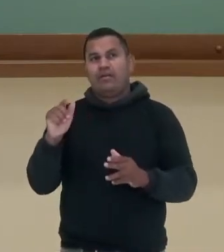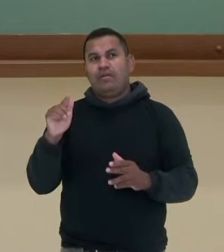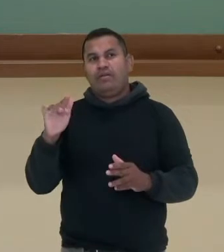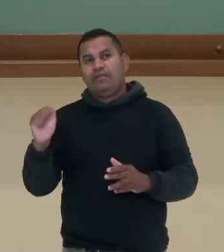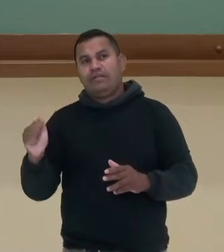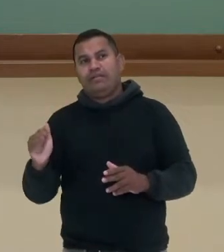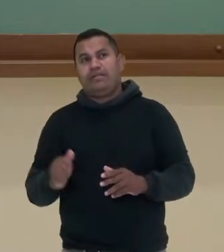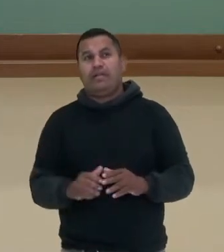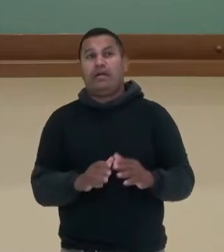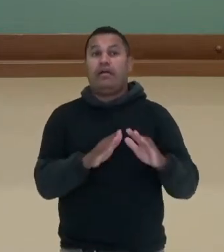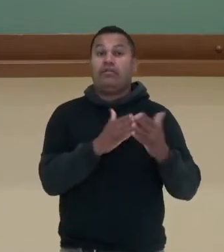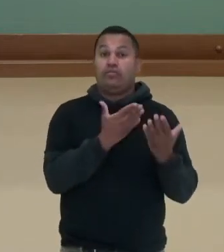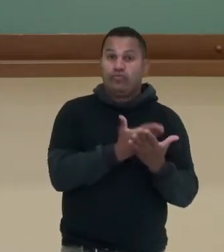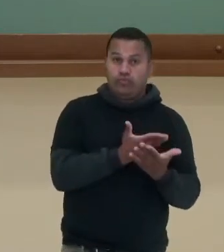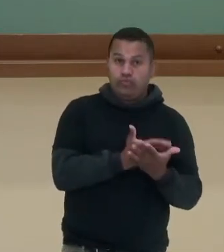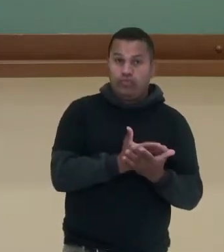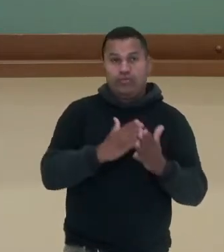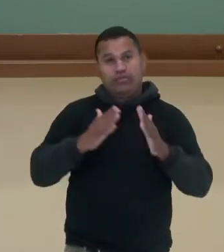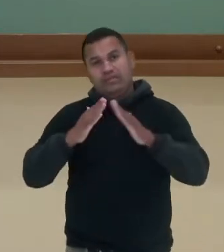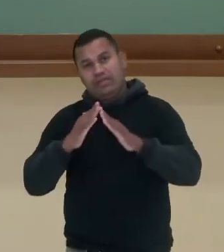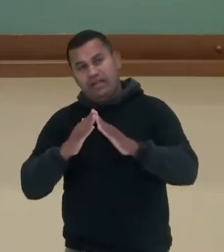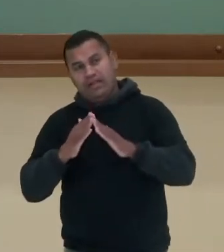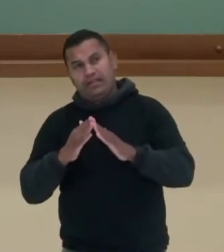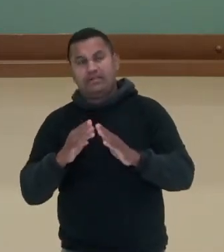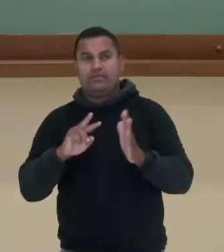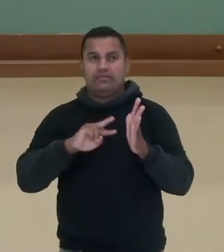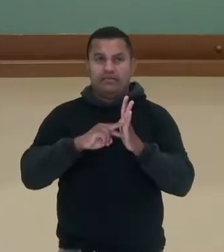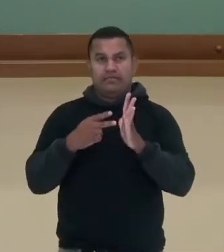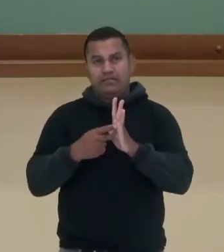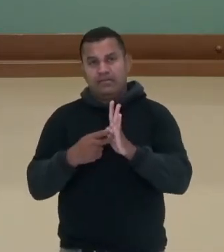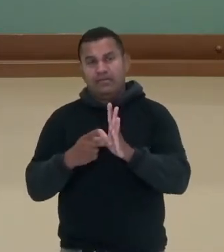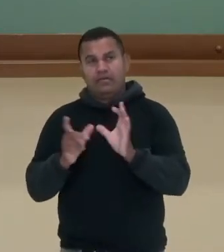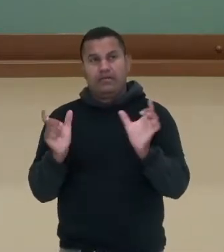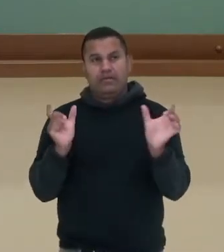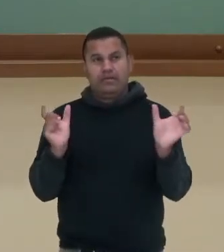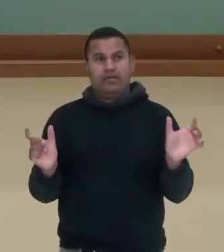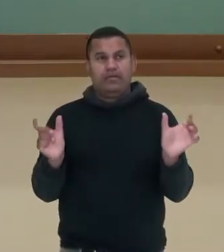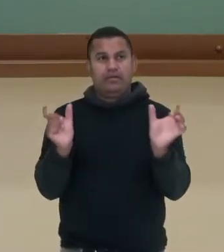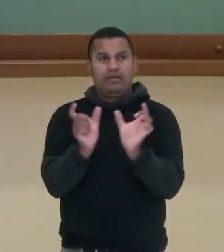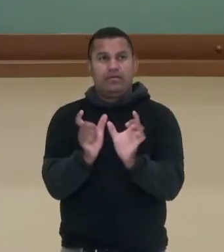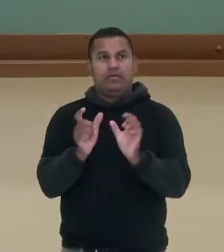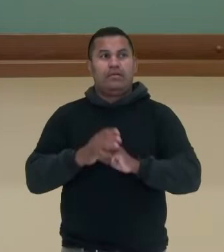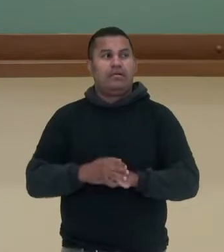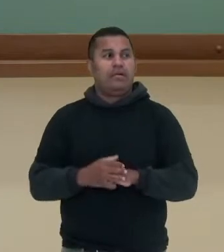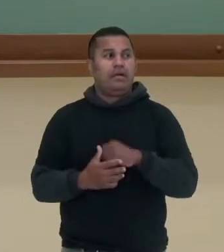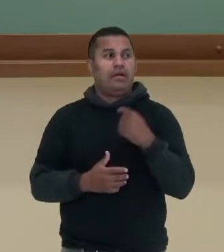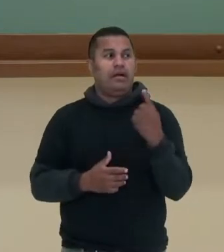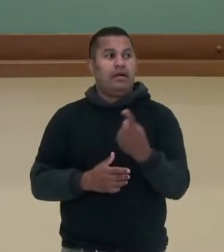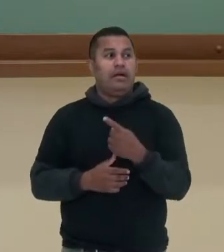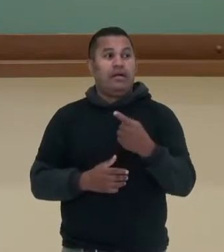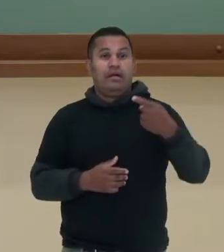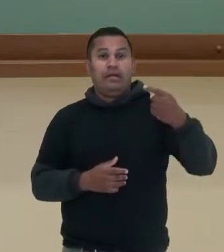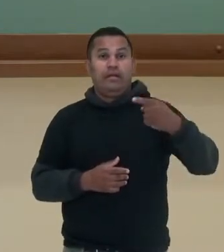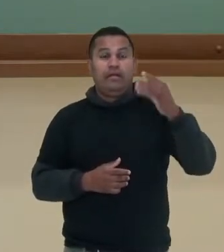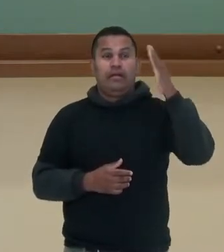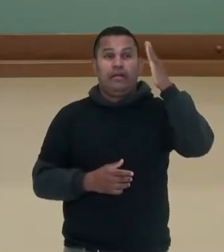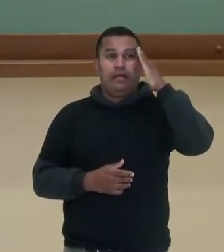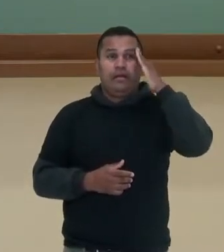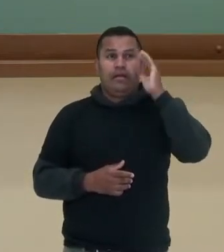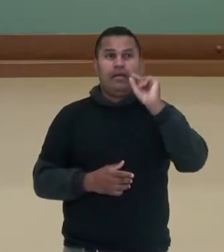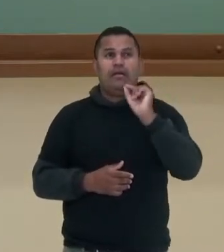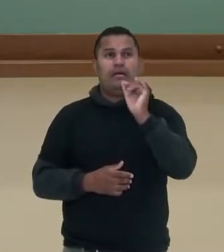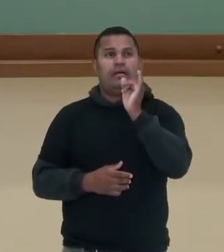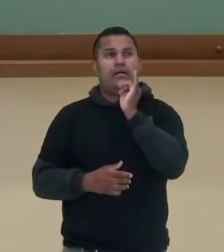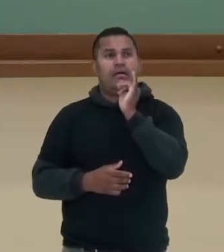faz esse estudo? Como que acontece isso? Então, por exemplo, primeiro observa-se um problema. Pode ser, por exemplo, um rio poluído. Observou